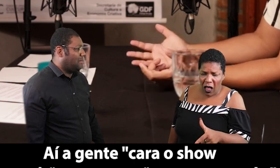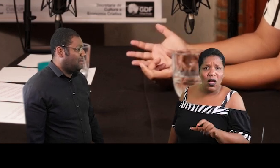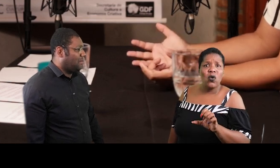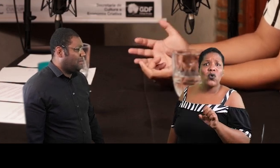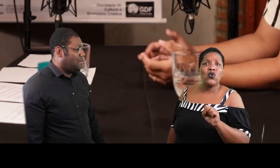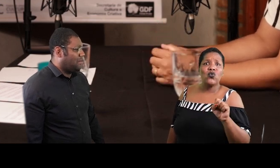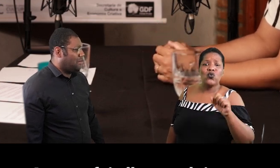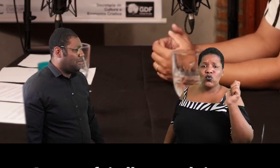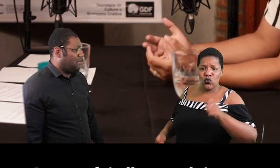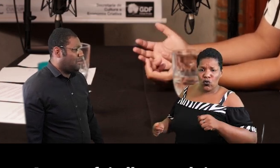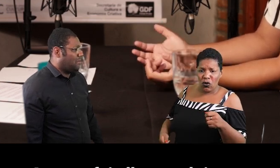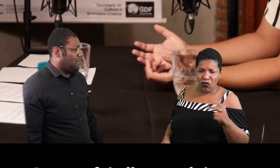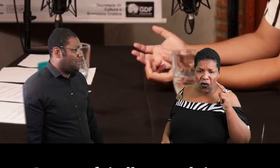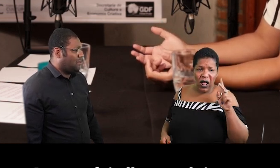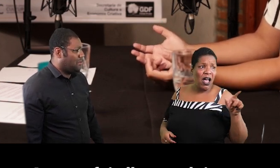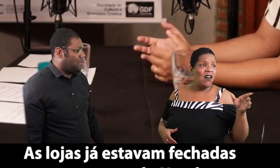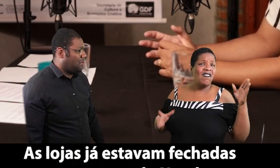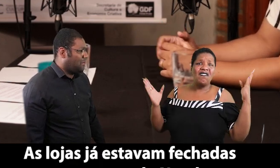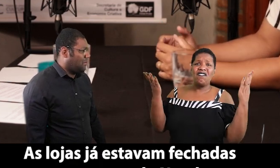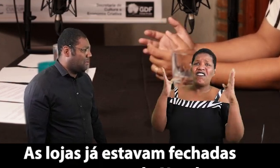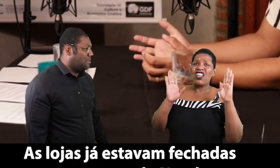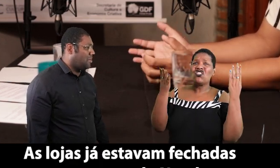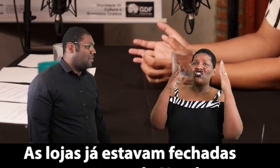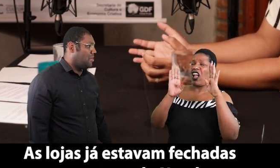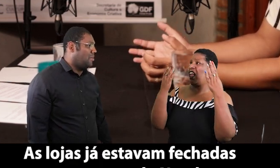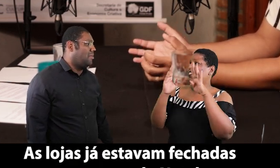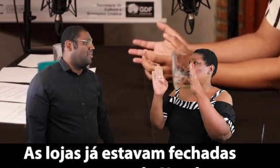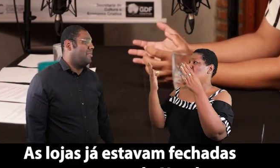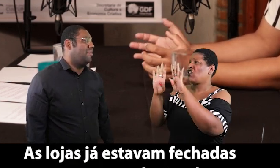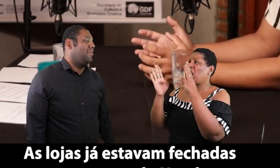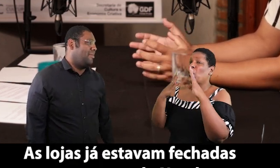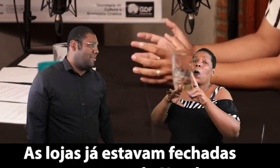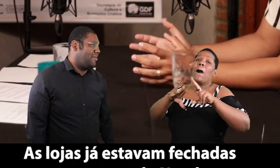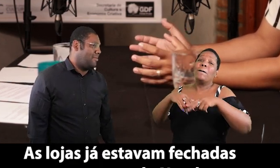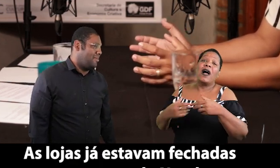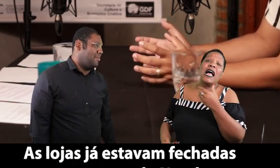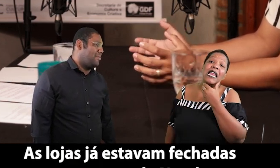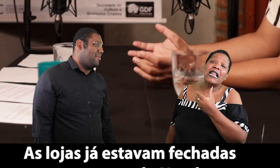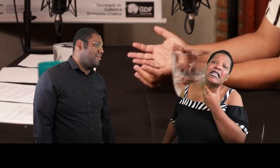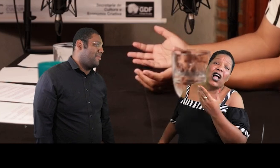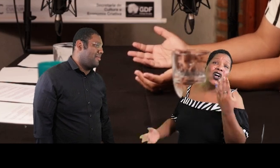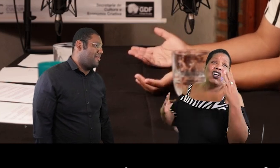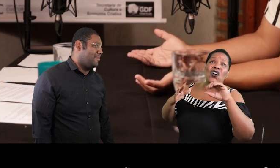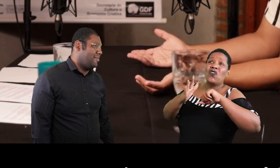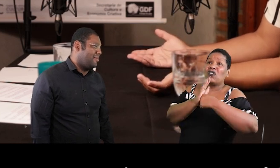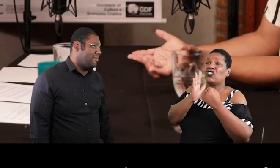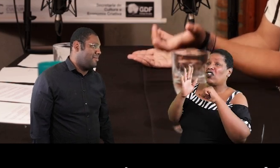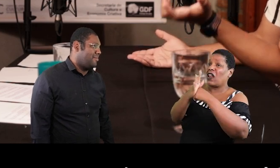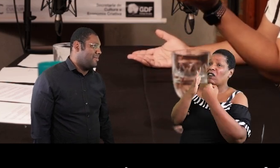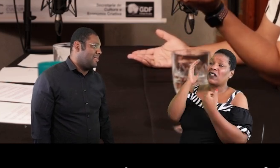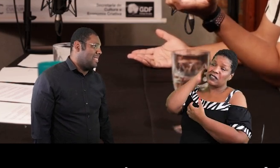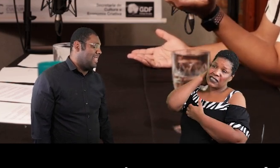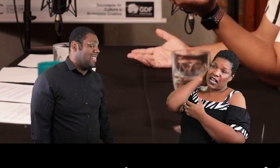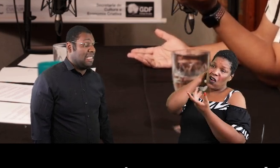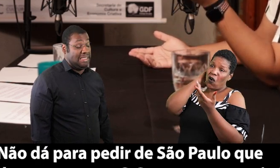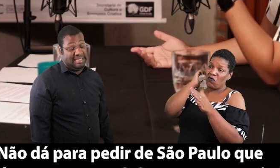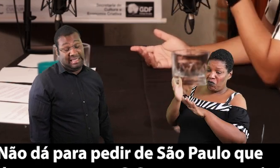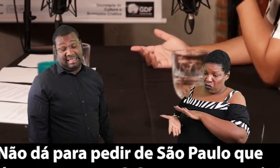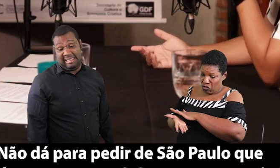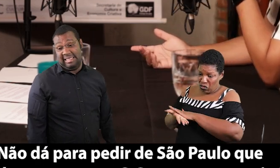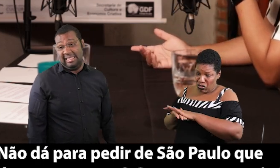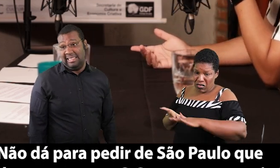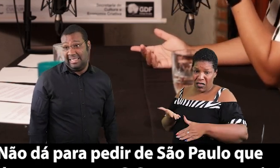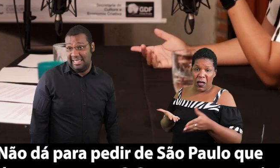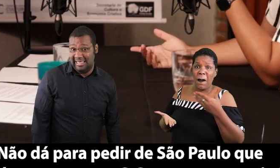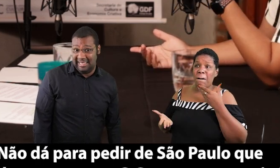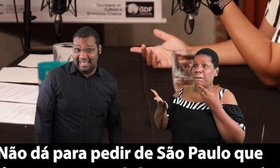surdo. A gente foi olhar nas lojas, essas lojas já estavam fechadas por causa do Natal. E a gente, como é que vai comprar uma pele? Não dá pra pedir